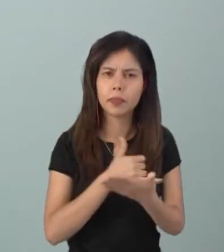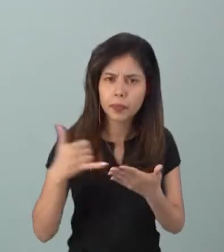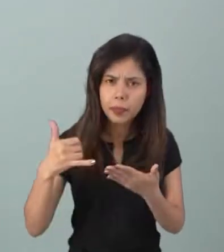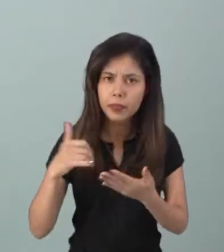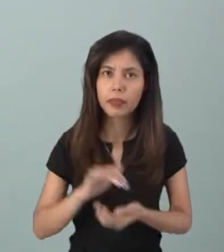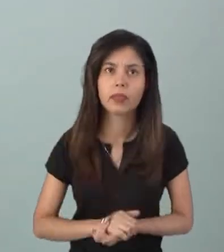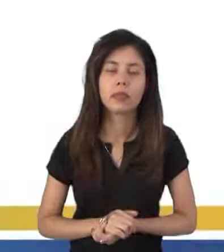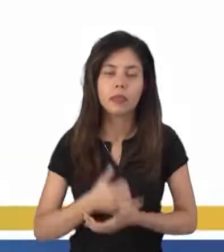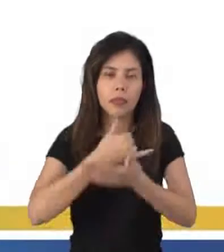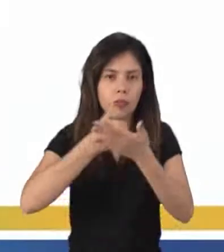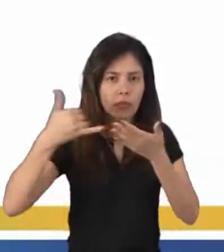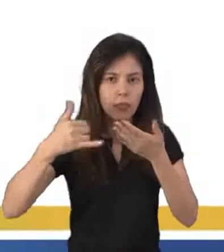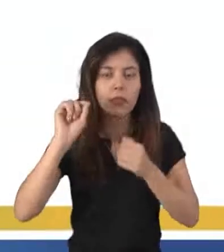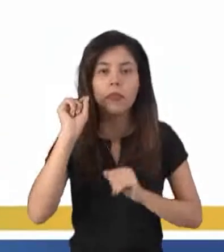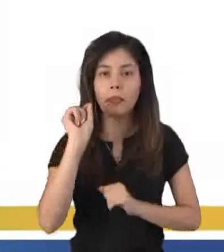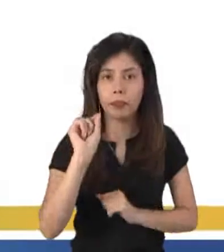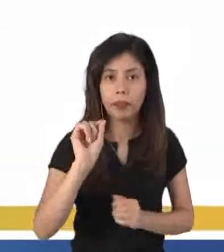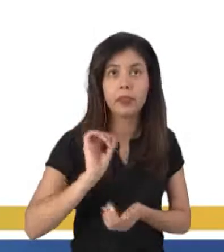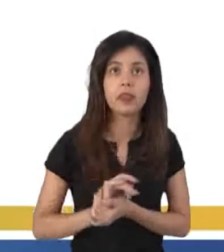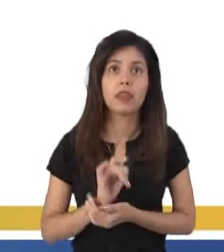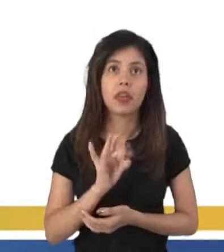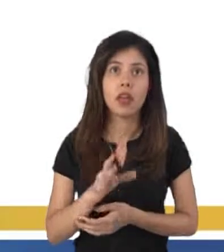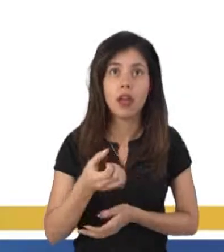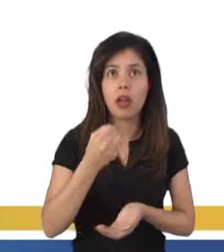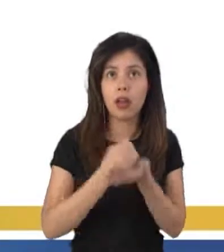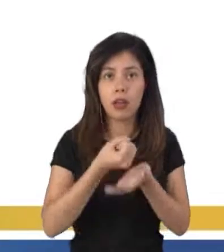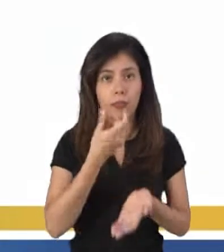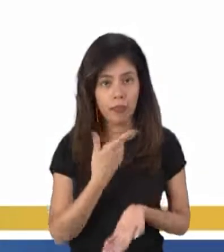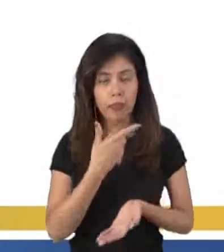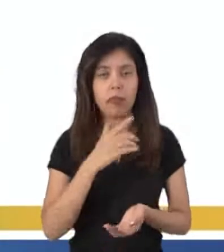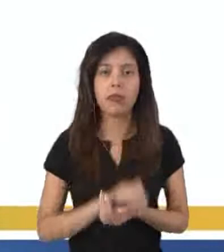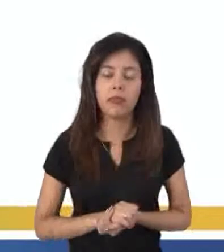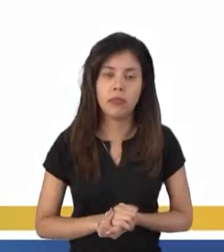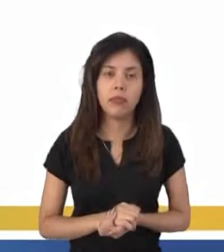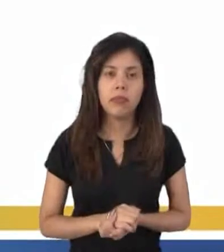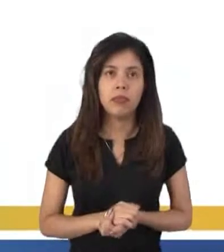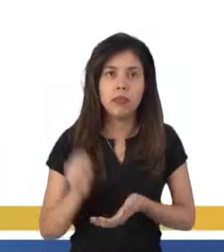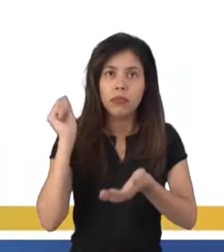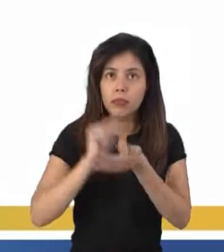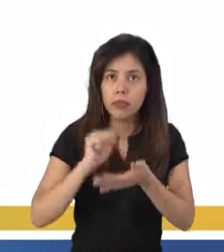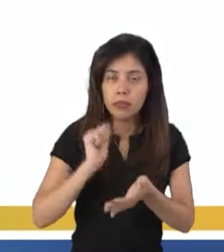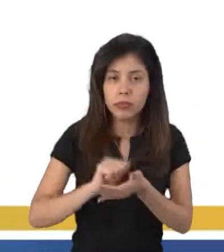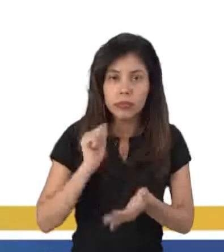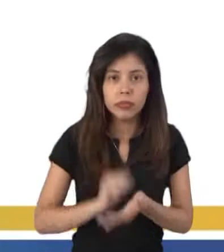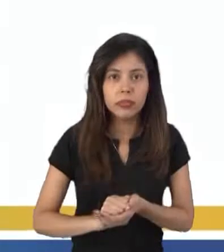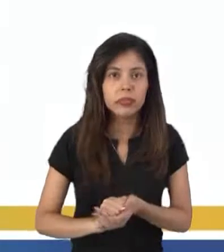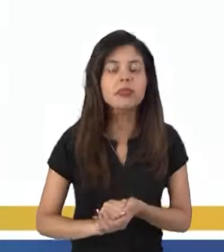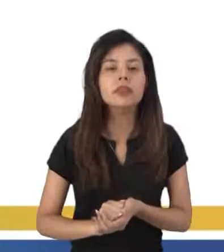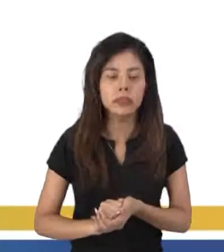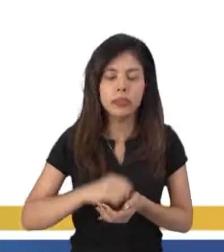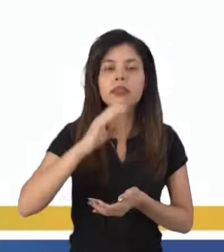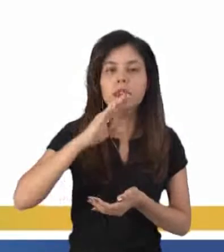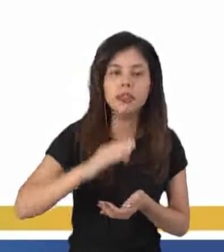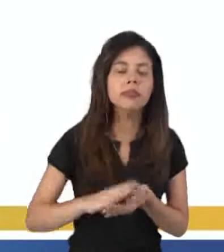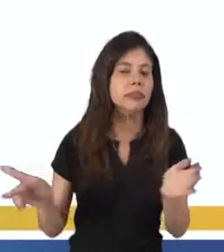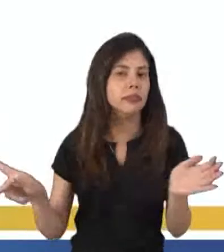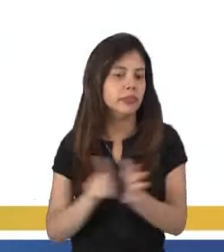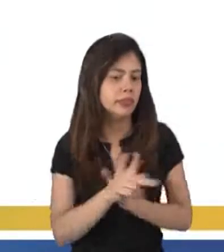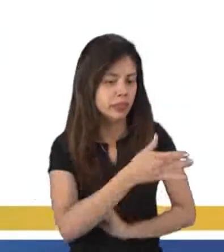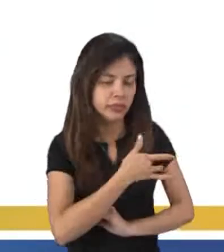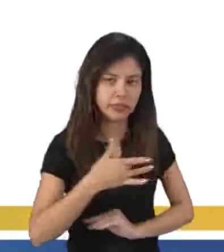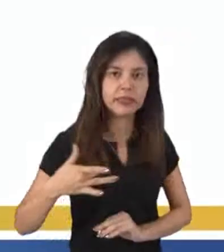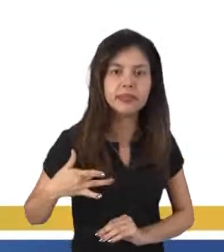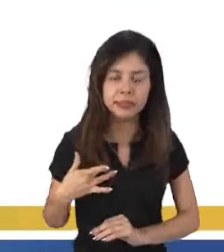drogas? Drogas nada mais são do que medicamentos, tá, que são prescritos por profissionais de saúde para